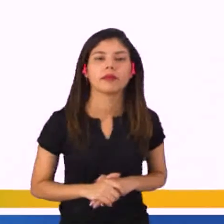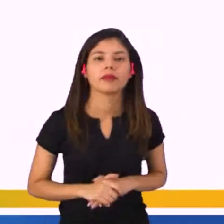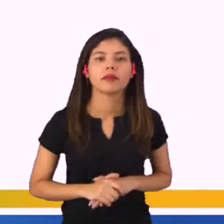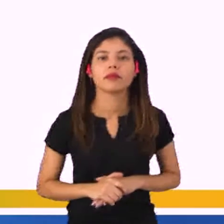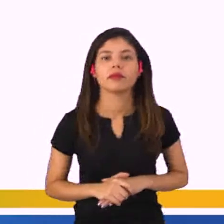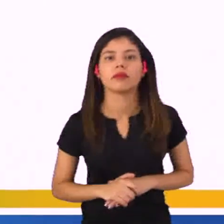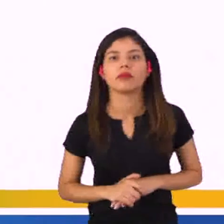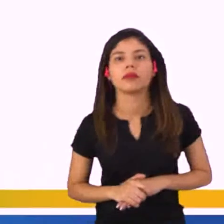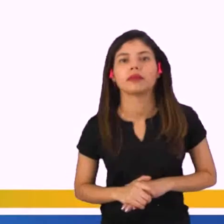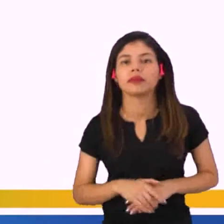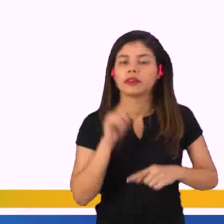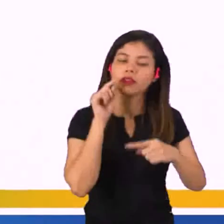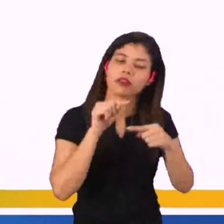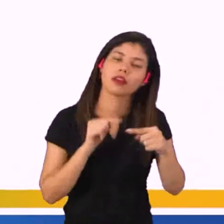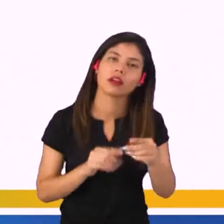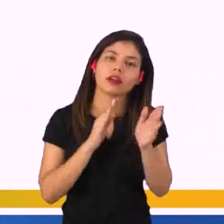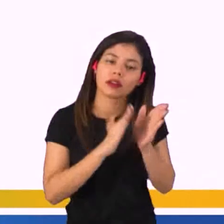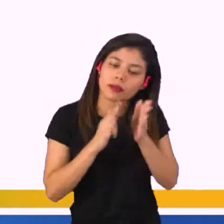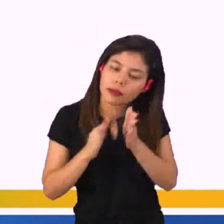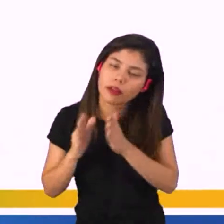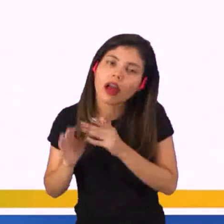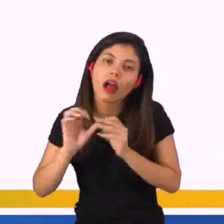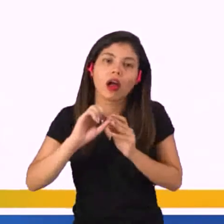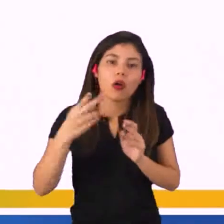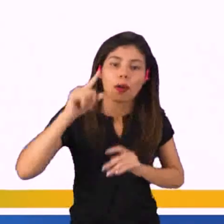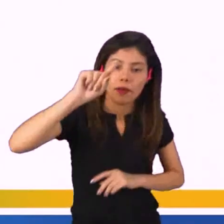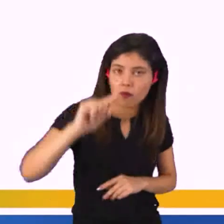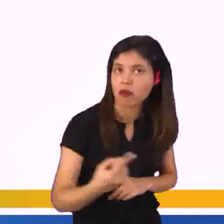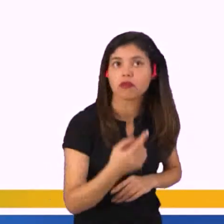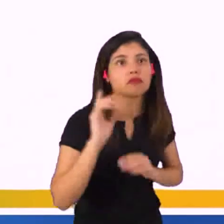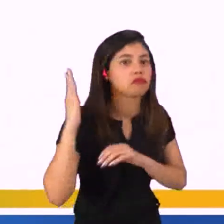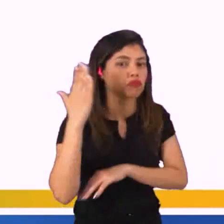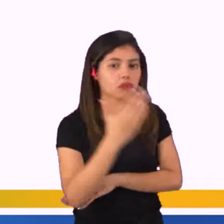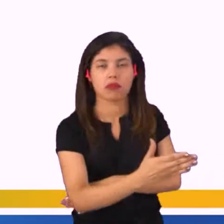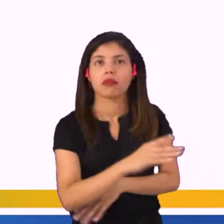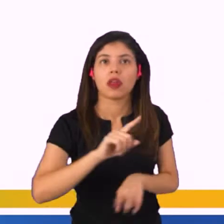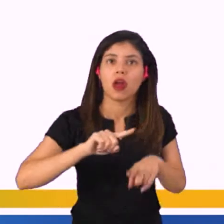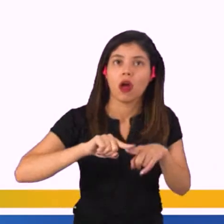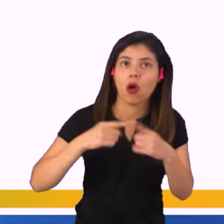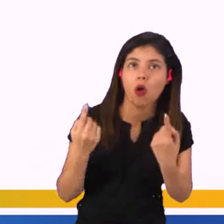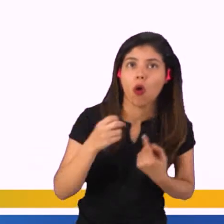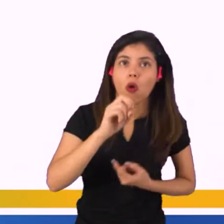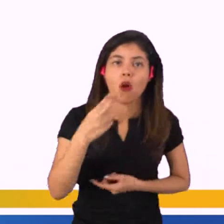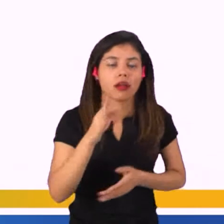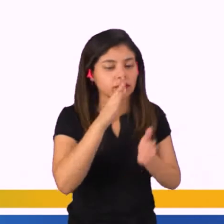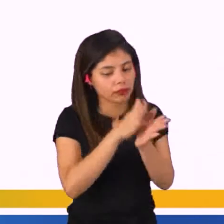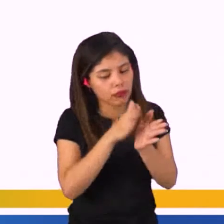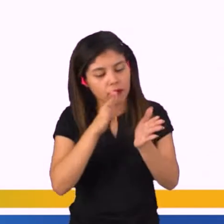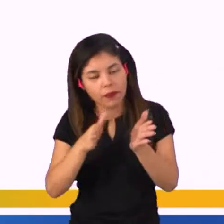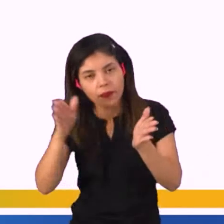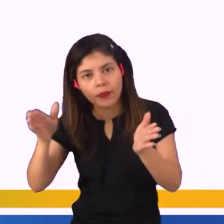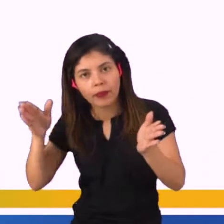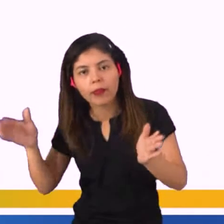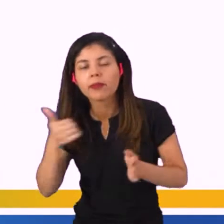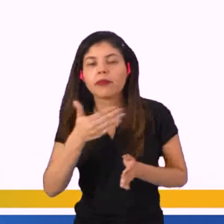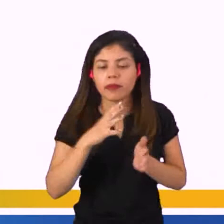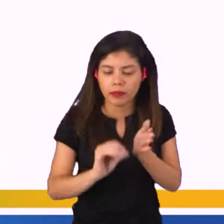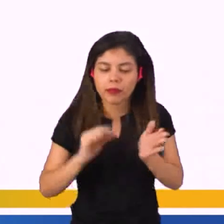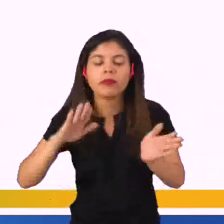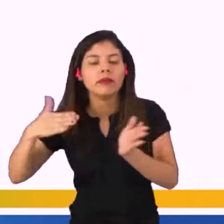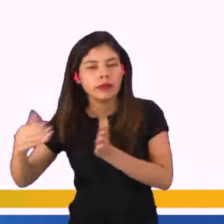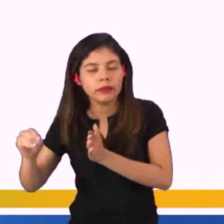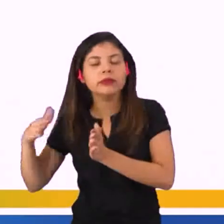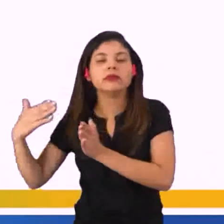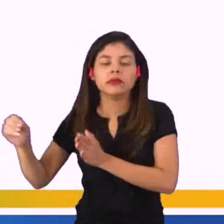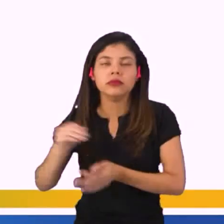começar por partes. Vamos dividir aos poucos. Você pode dividir diretamente por 1.000 ou ir dividindo de 10 em 10. Então,